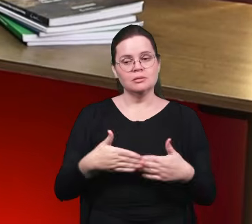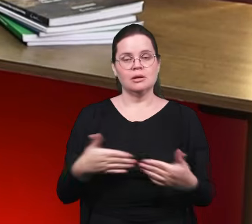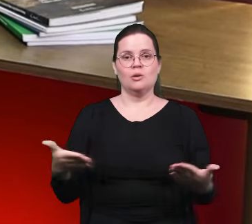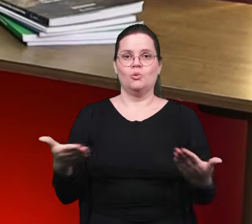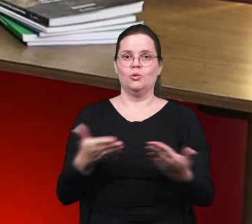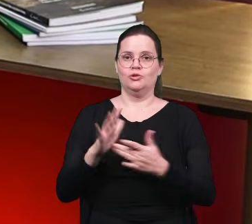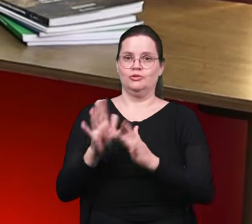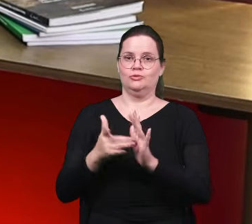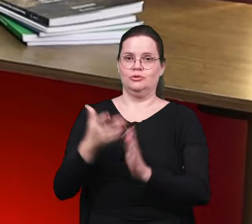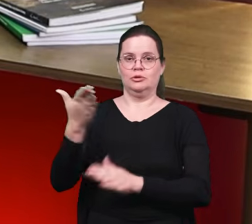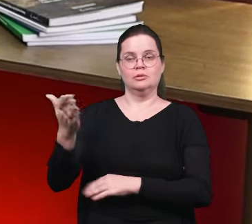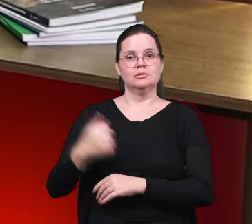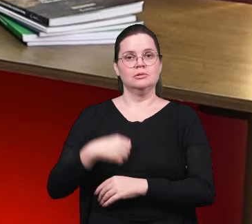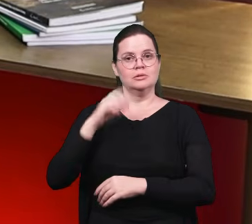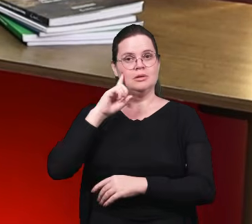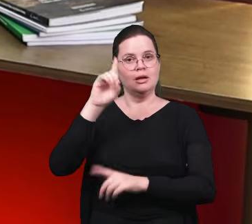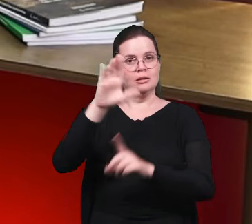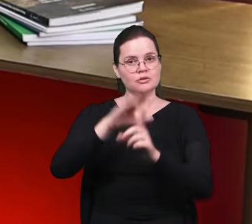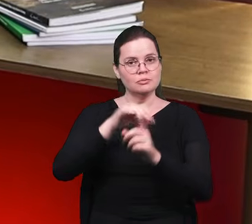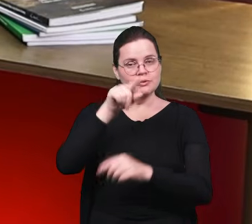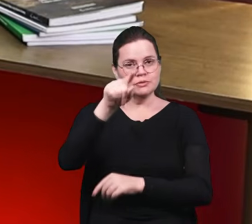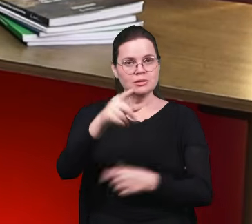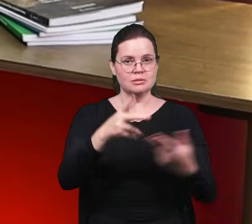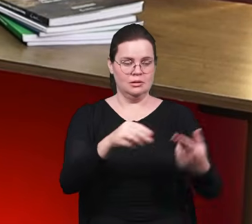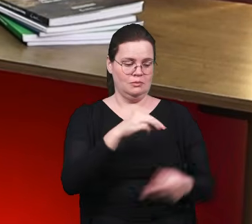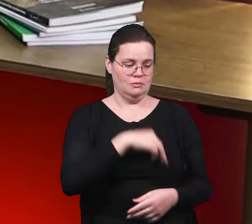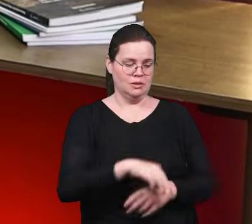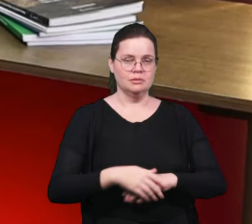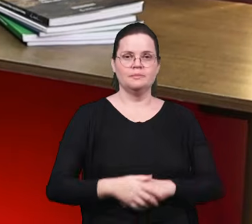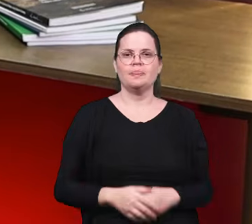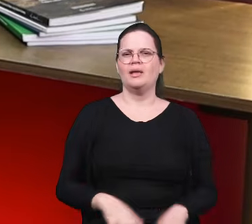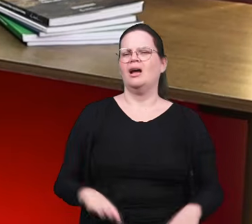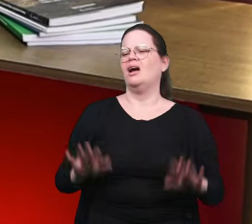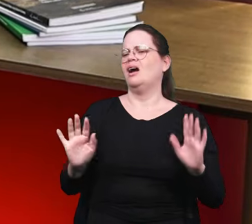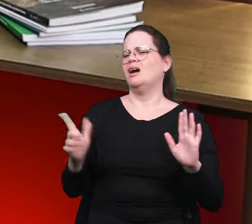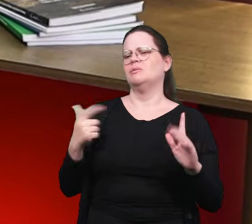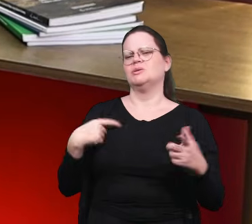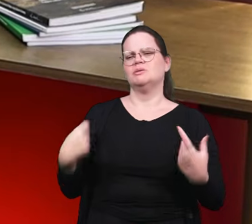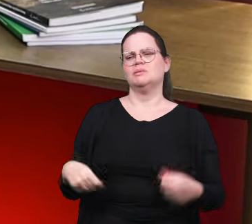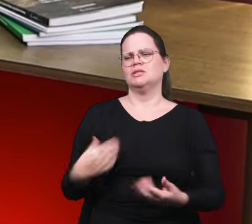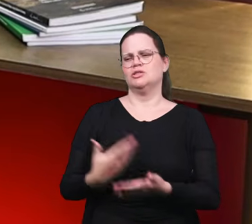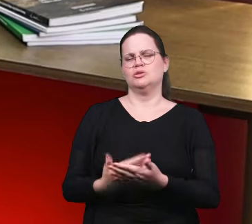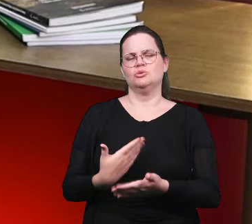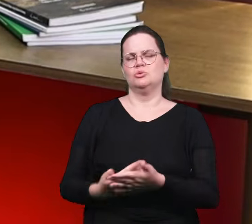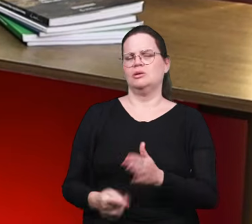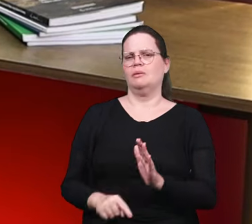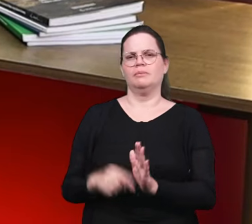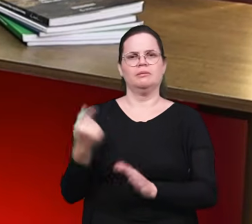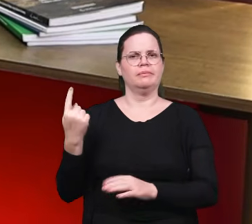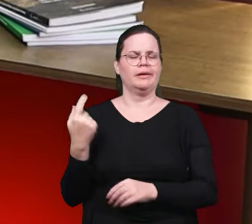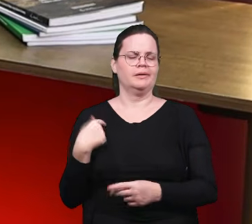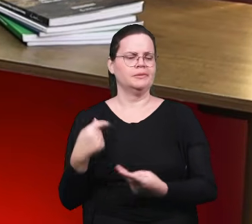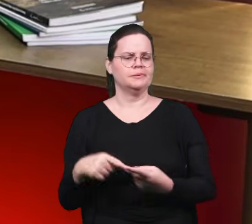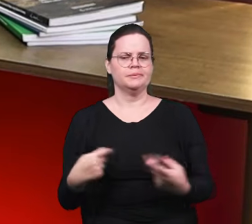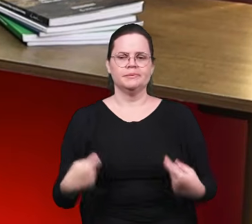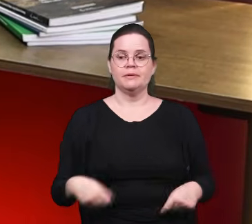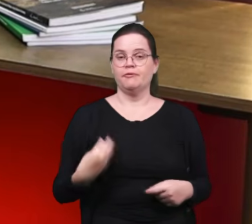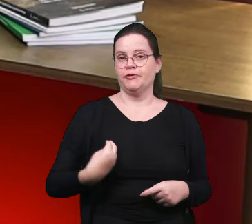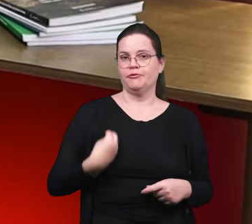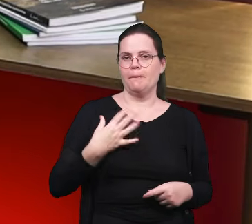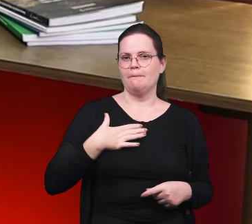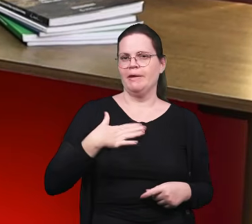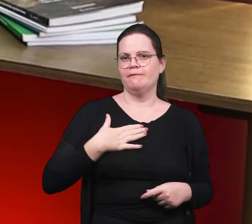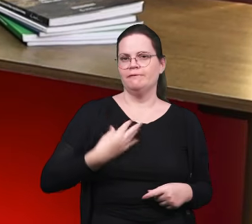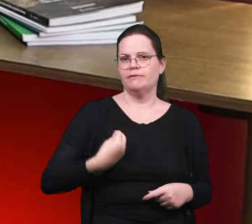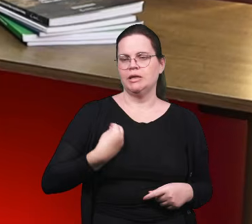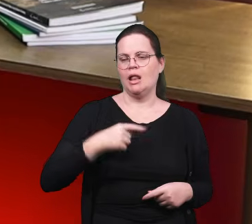com Jesus. Esse chamado, como Mateus fez. Mas eu preciso estudar primeiro, eu preciso viver